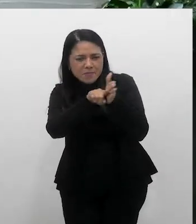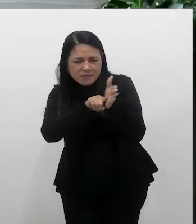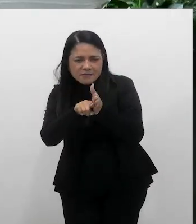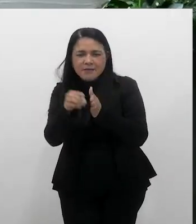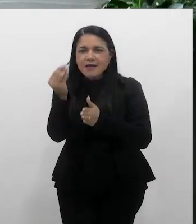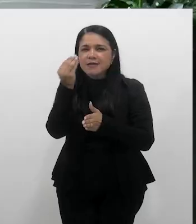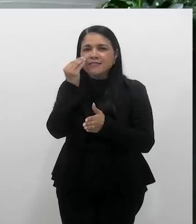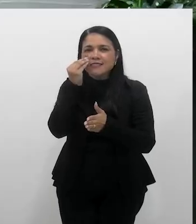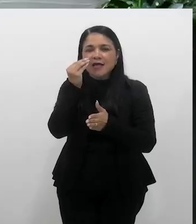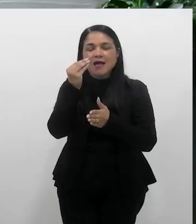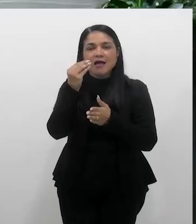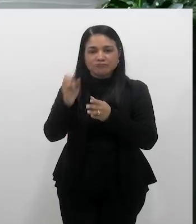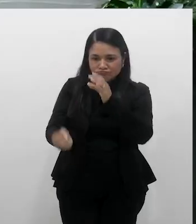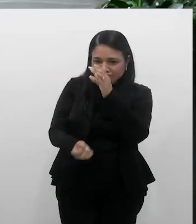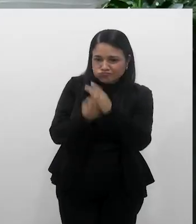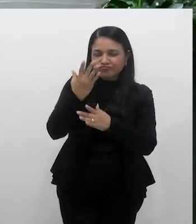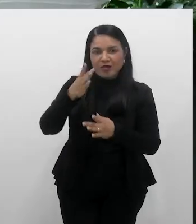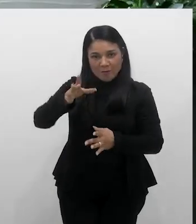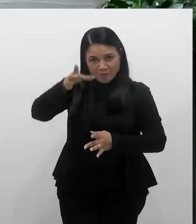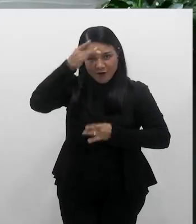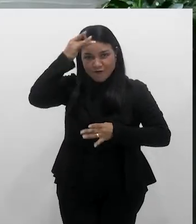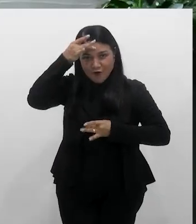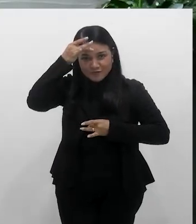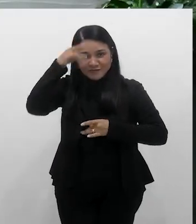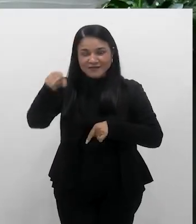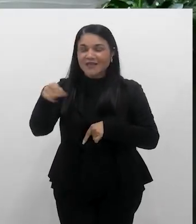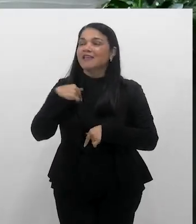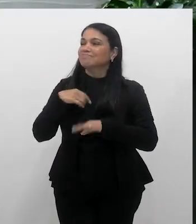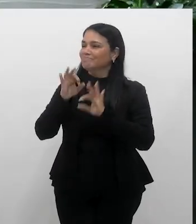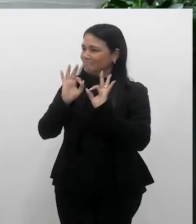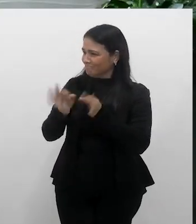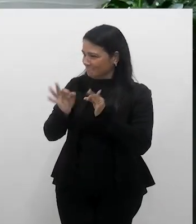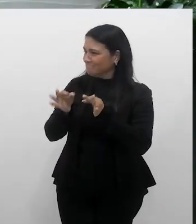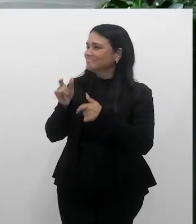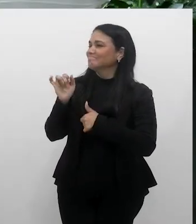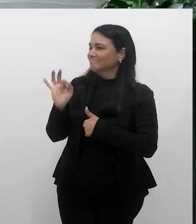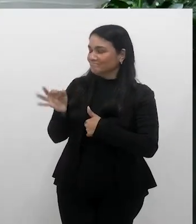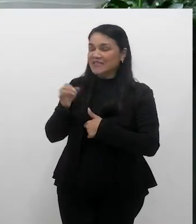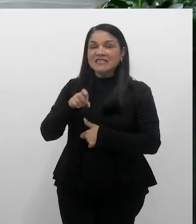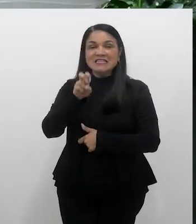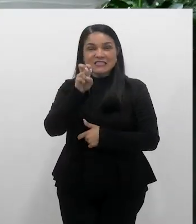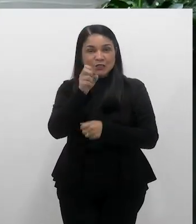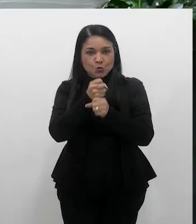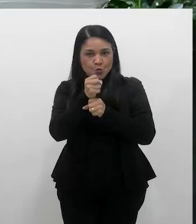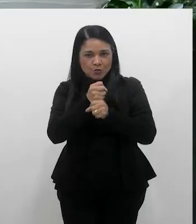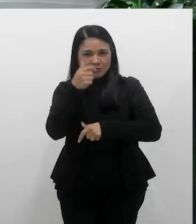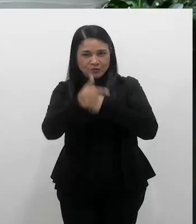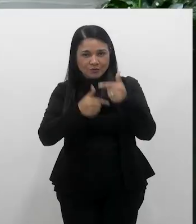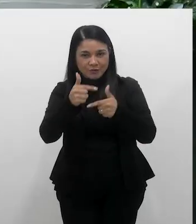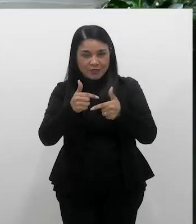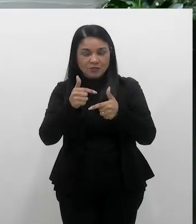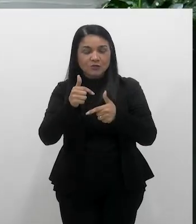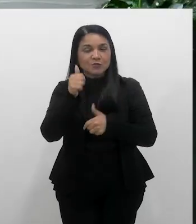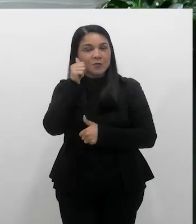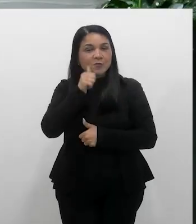e de tentar criar essas performances? Foi, exatamente. Assim, é ótimo você falar isso, porque durante 5 anos eu trabalhei com uma coreógrafa, né, com a